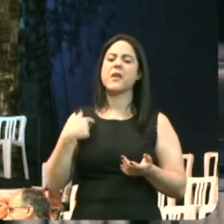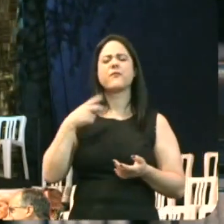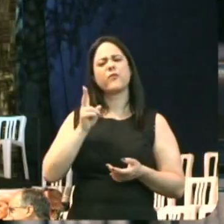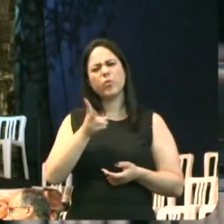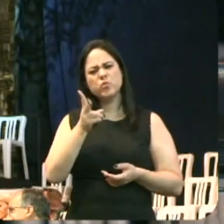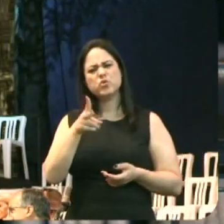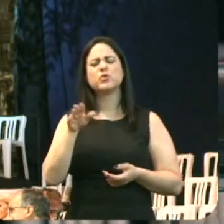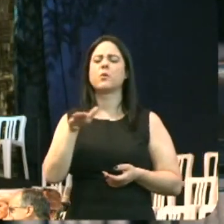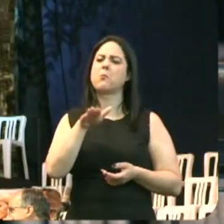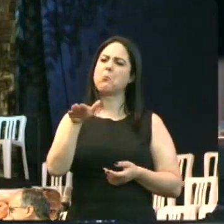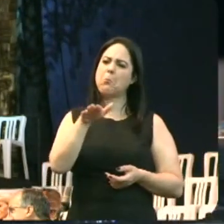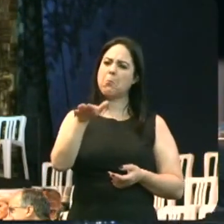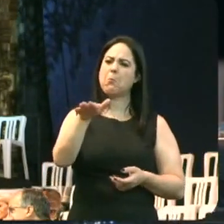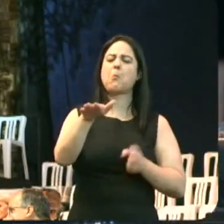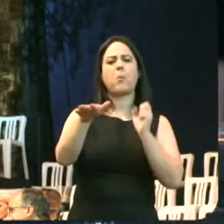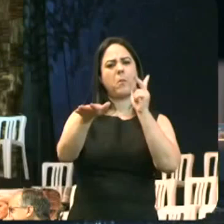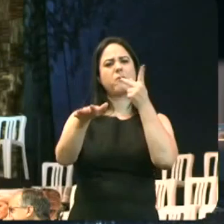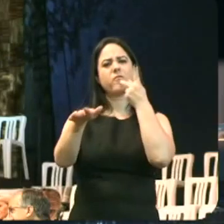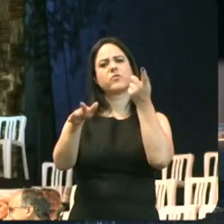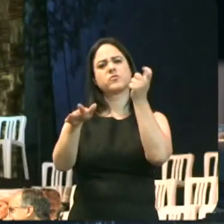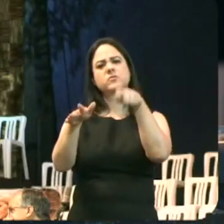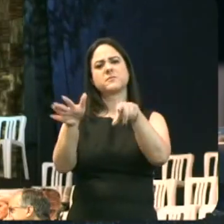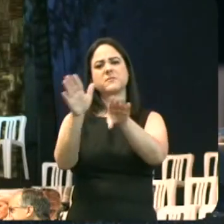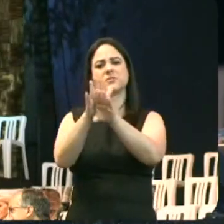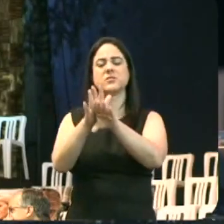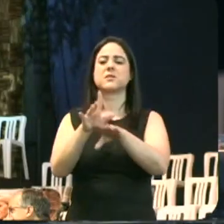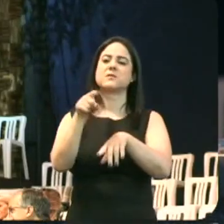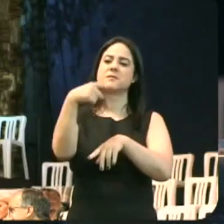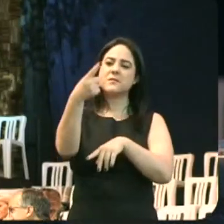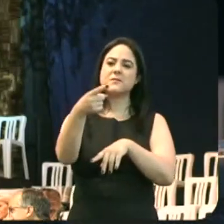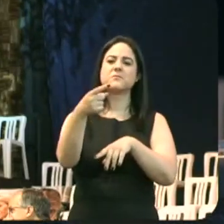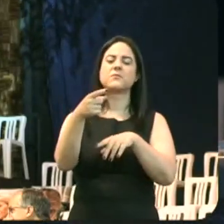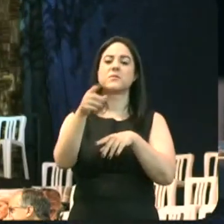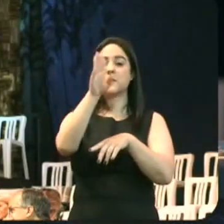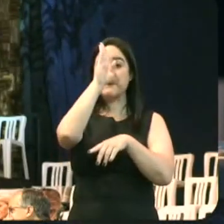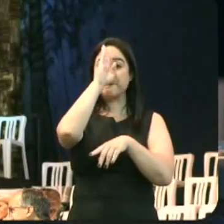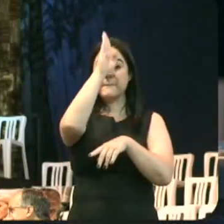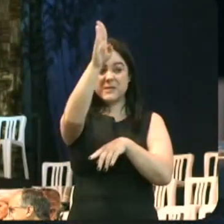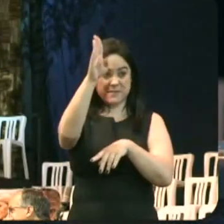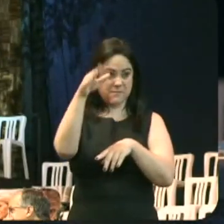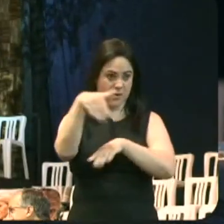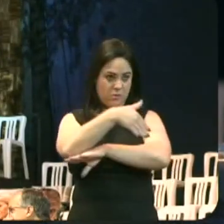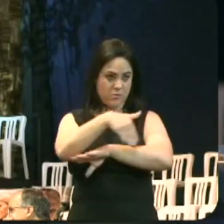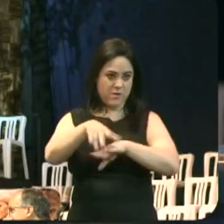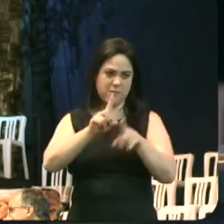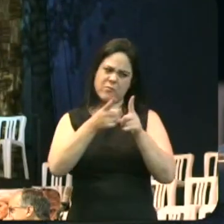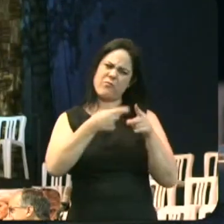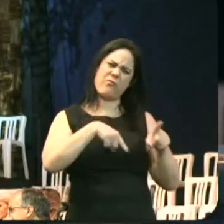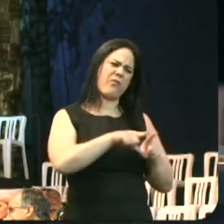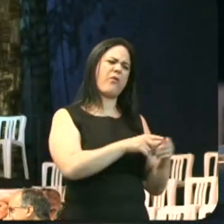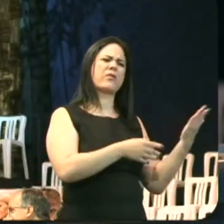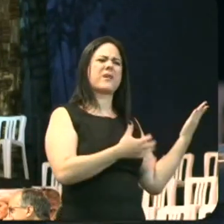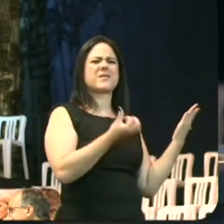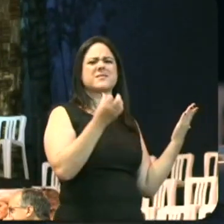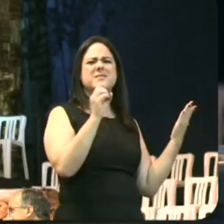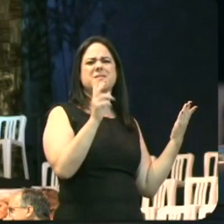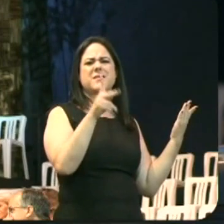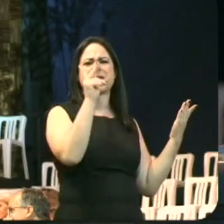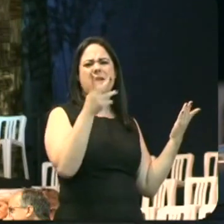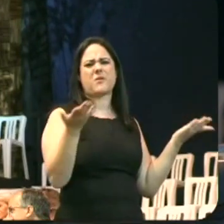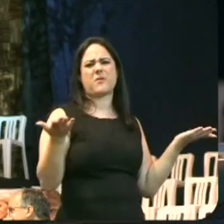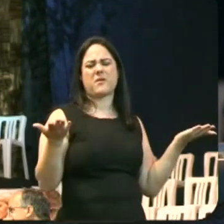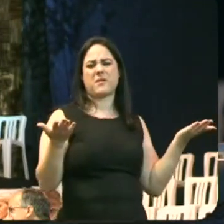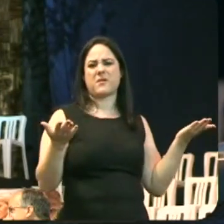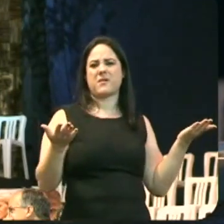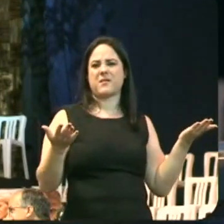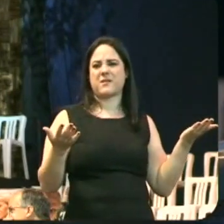tocar aqui por essa estrada, ele falou que dá para chegar, depois eu pego a principal, mas eu não vou voltar, eu não gosto de voltar, né? É